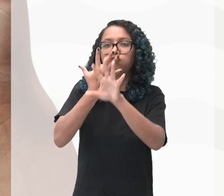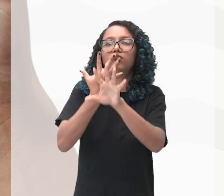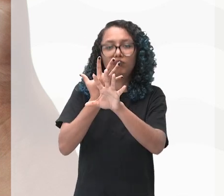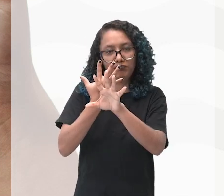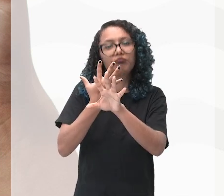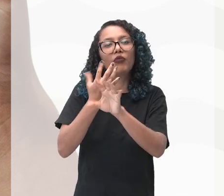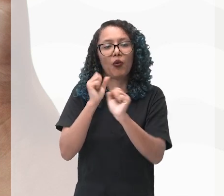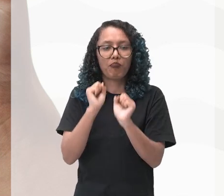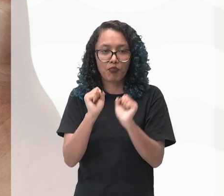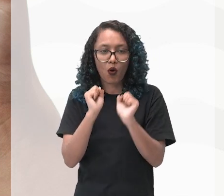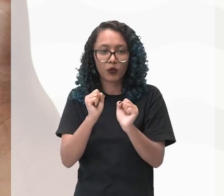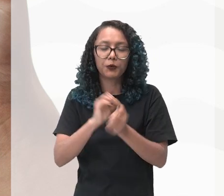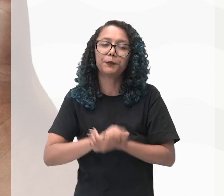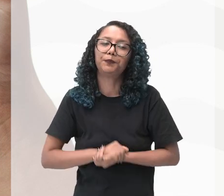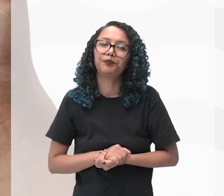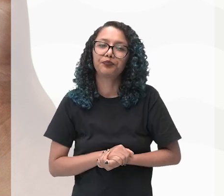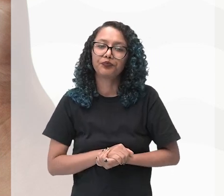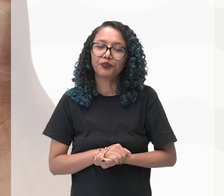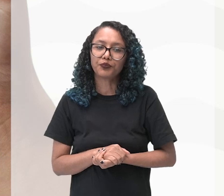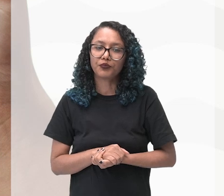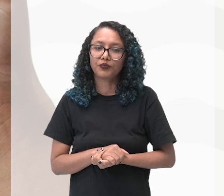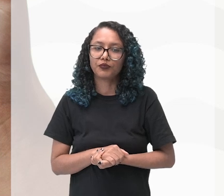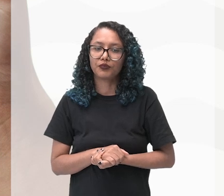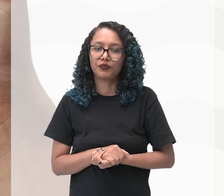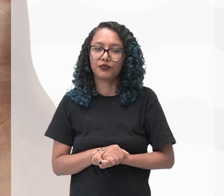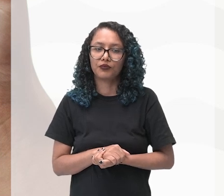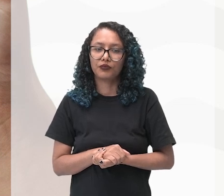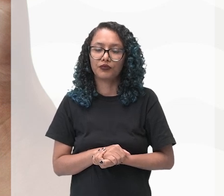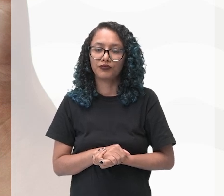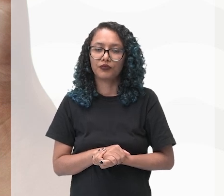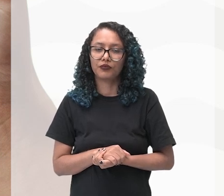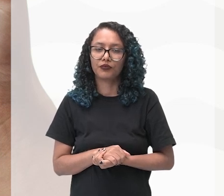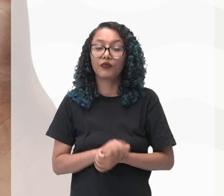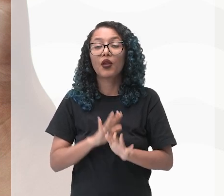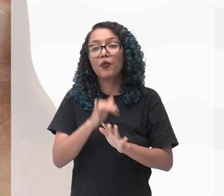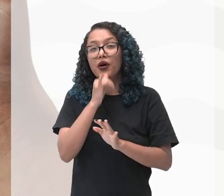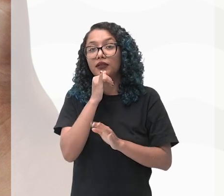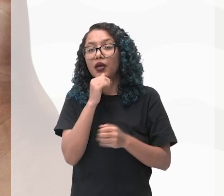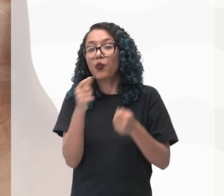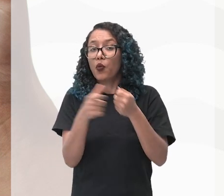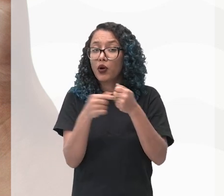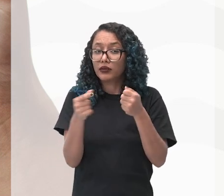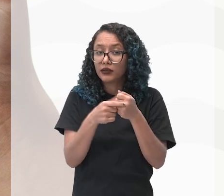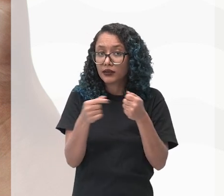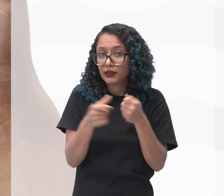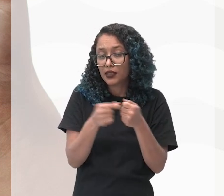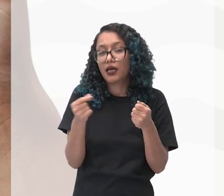voz e vídeos. Essas redes sociais de mensagem, elas têm